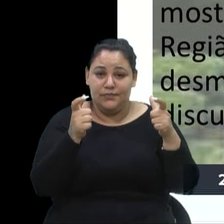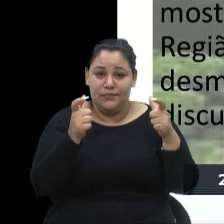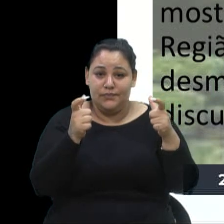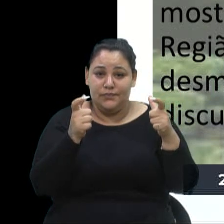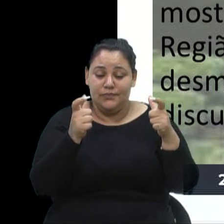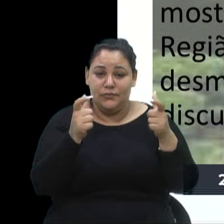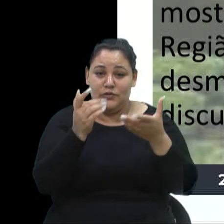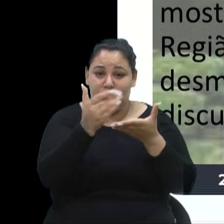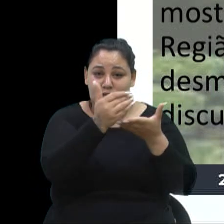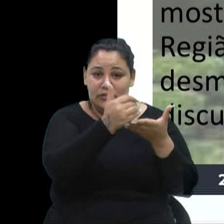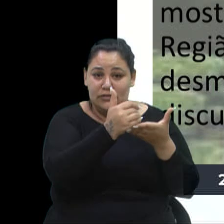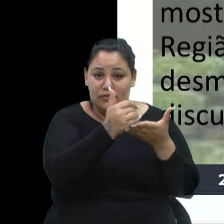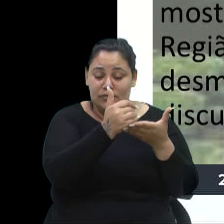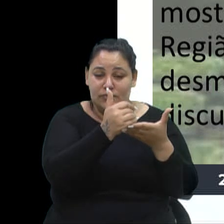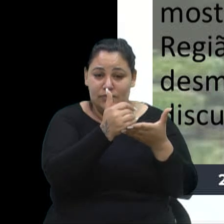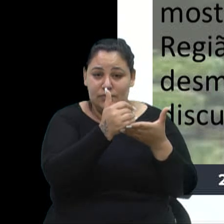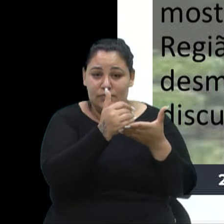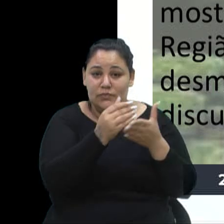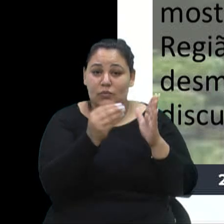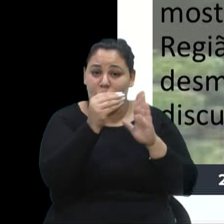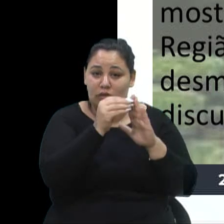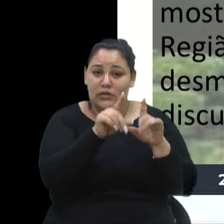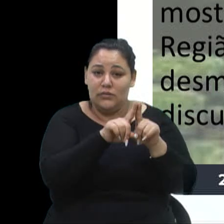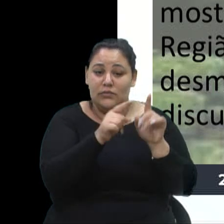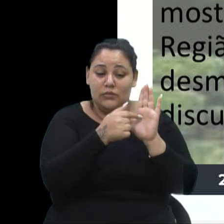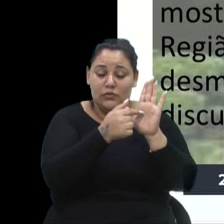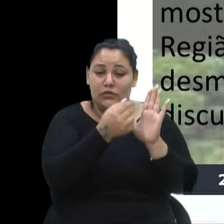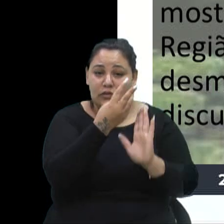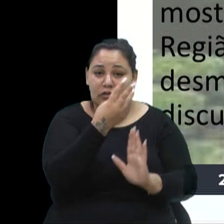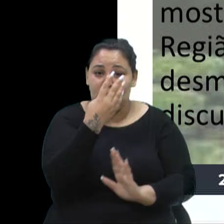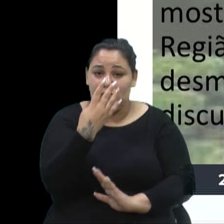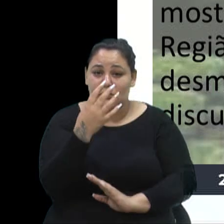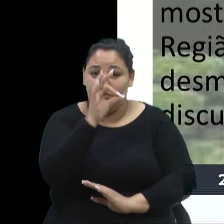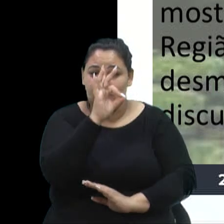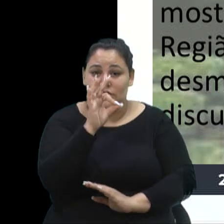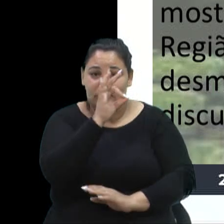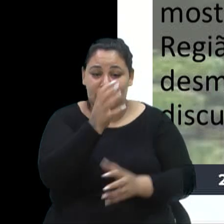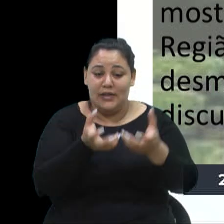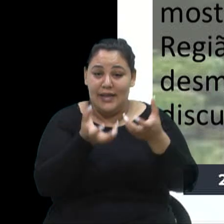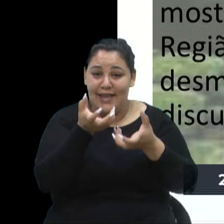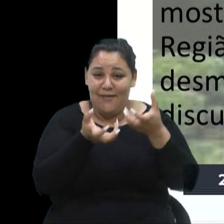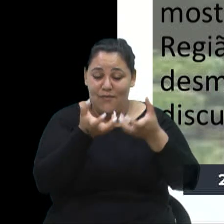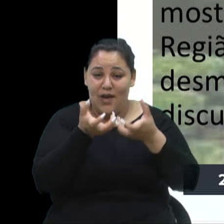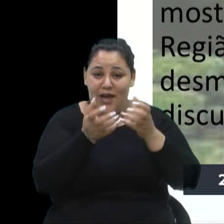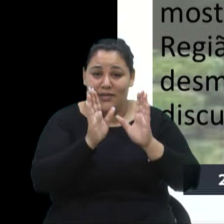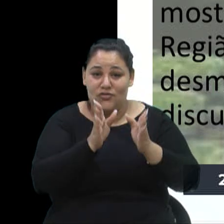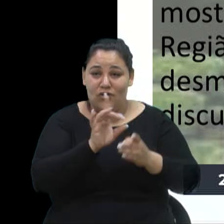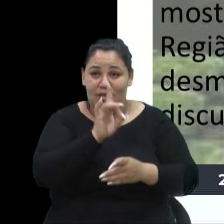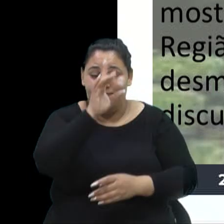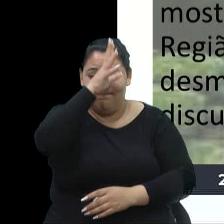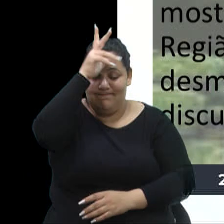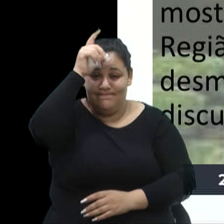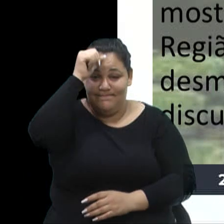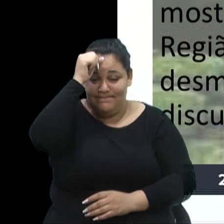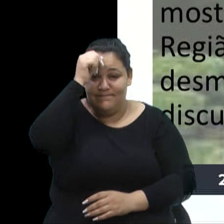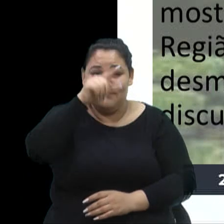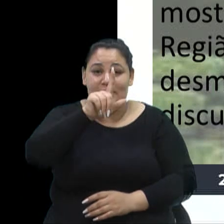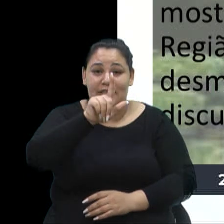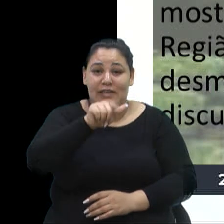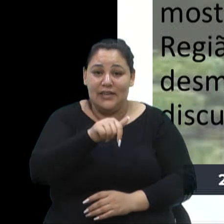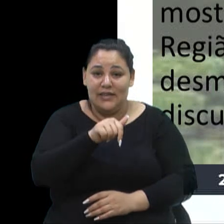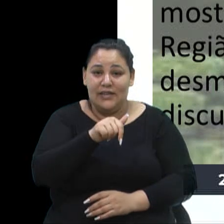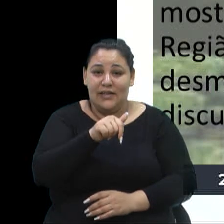Dados recém-publicados pelo INPE mostraram que 34% dos incêndios existentes na região amazônica são oriundos